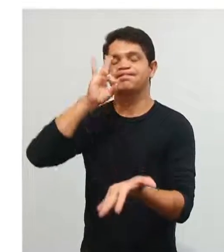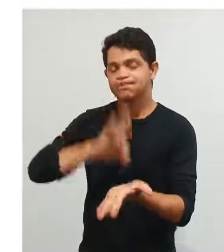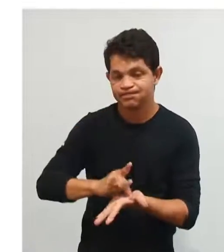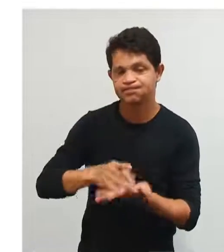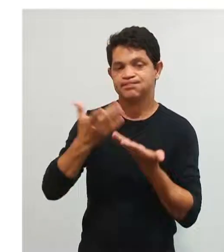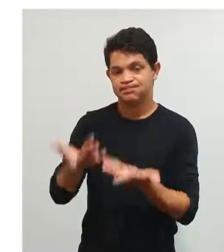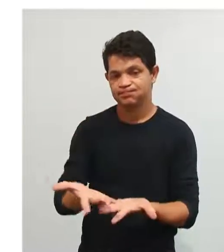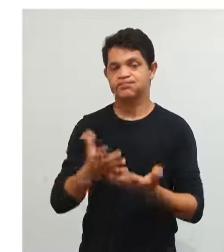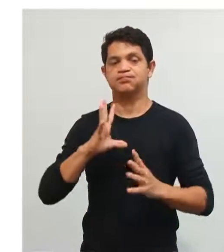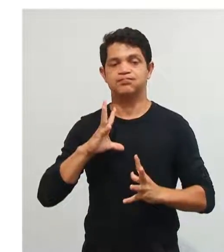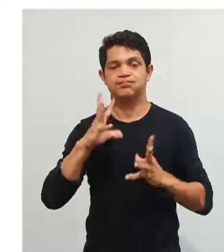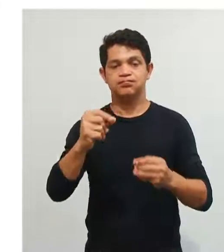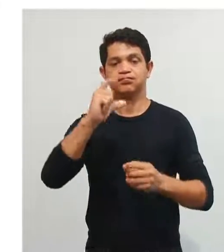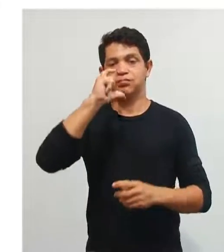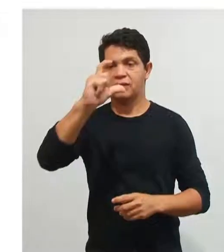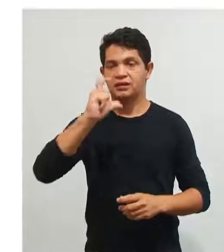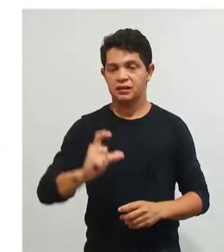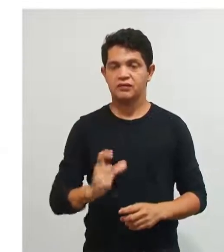nosso chorinho.